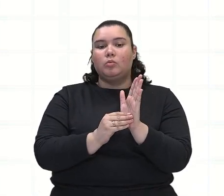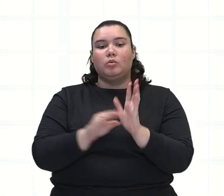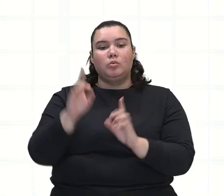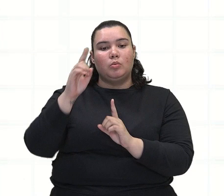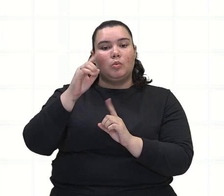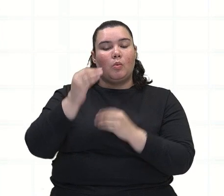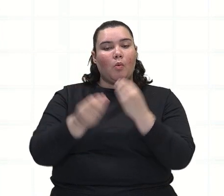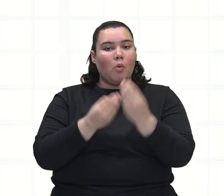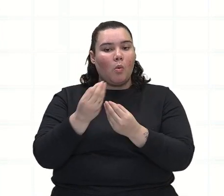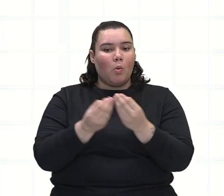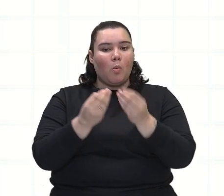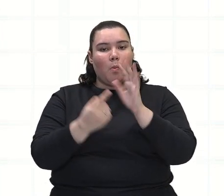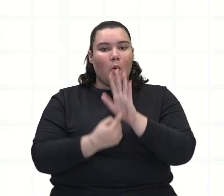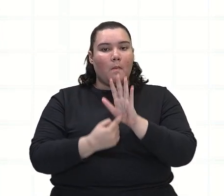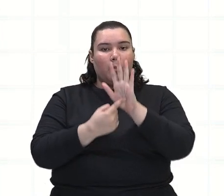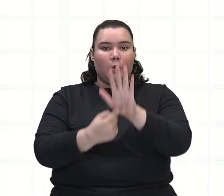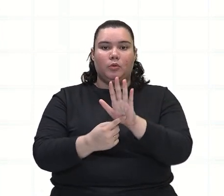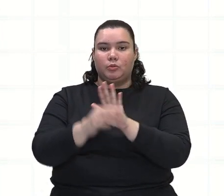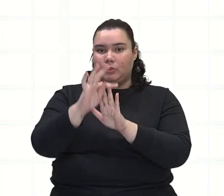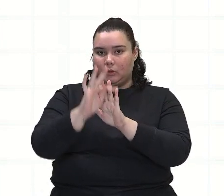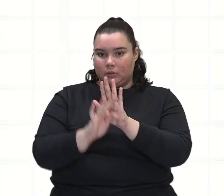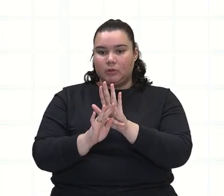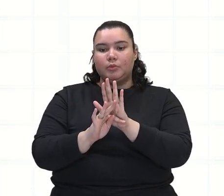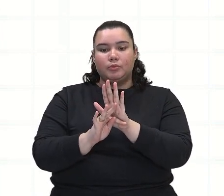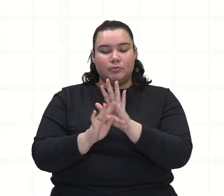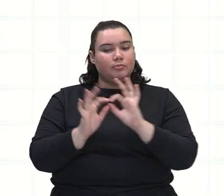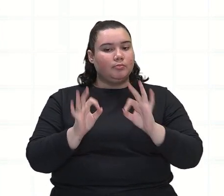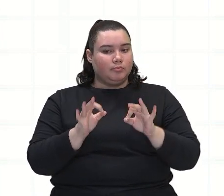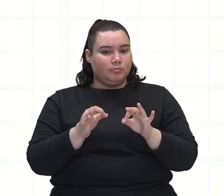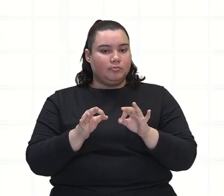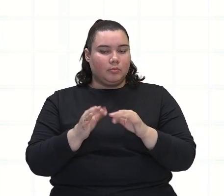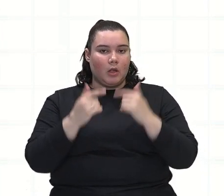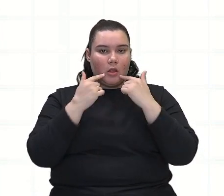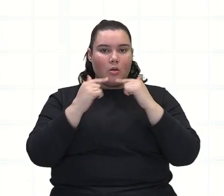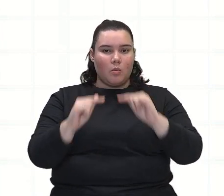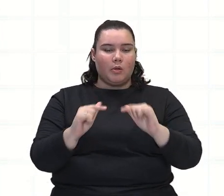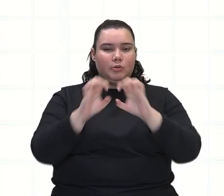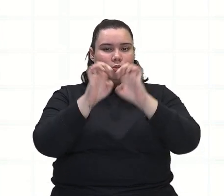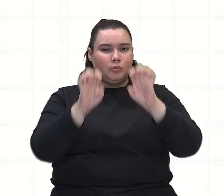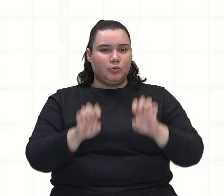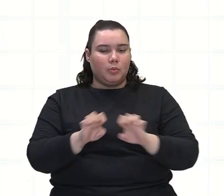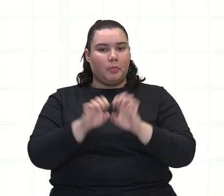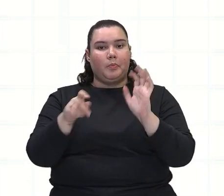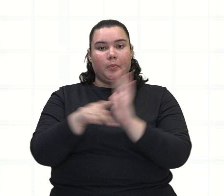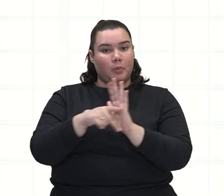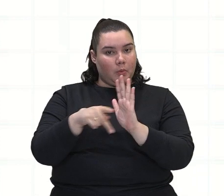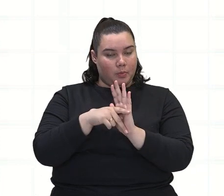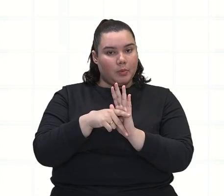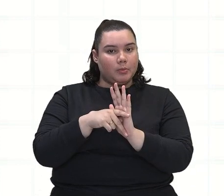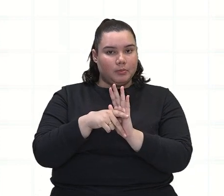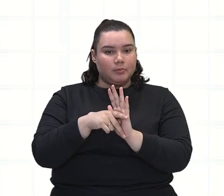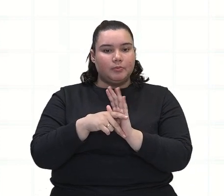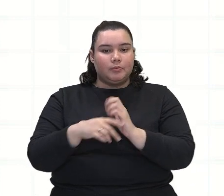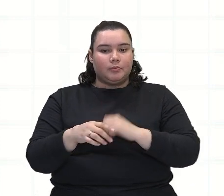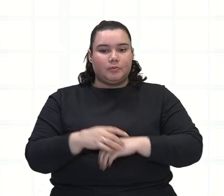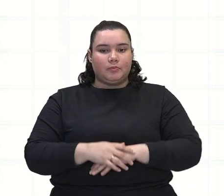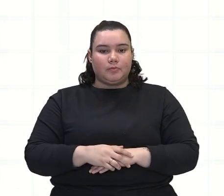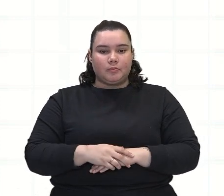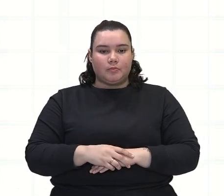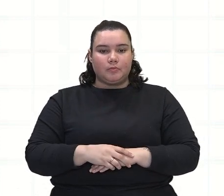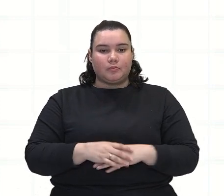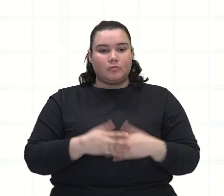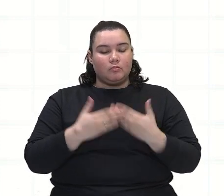forma e à apresentação de um texto, a sua linguagem, a sua estrutura, a sua forma, certo? Então,